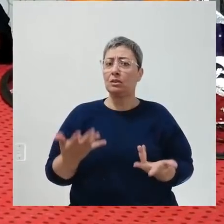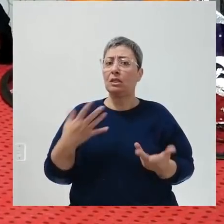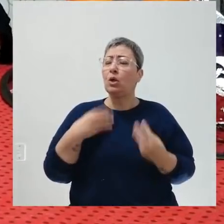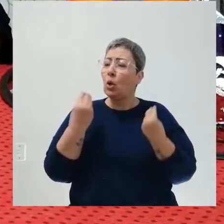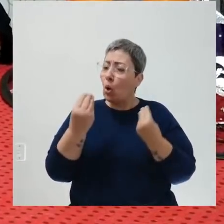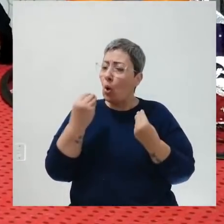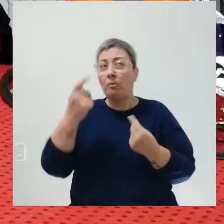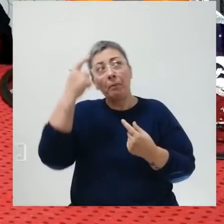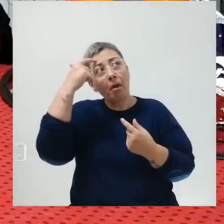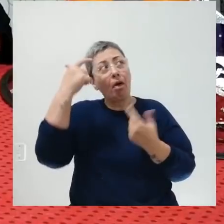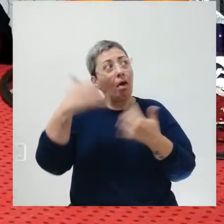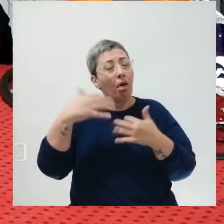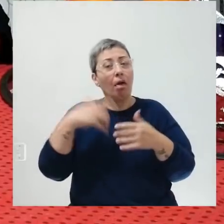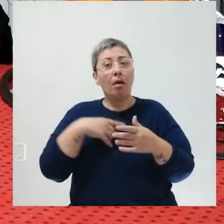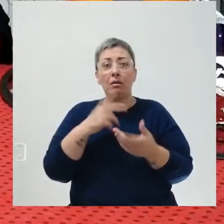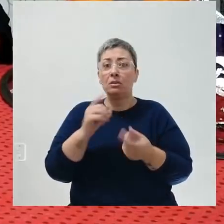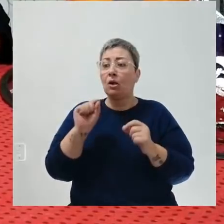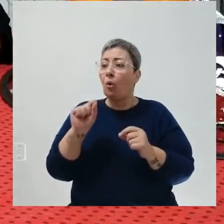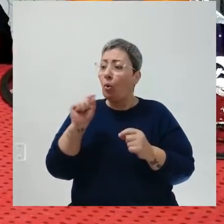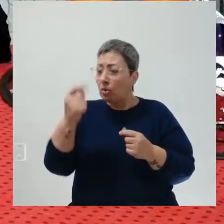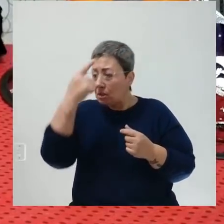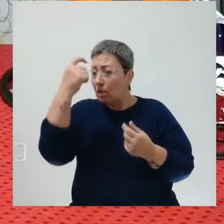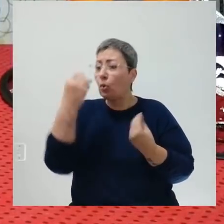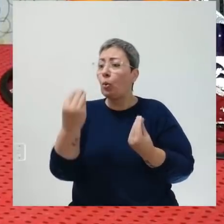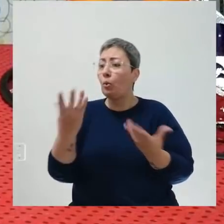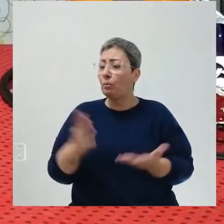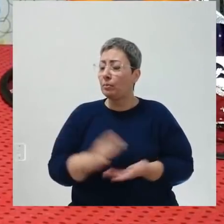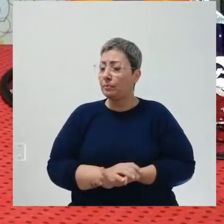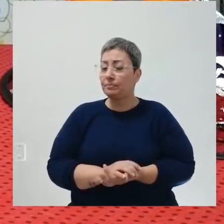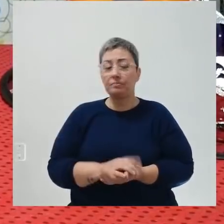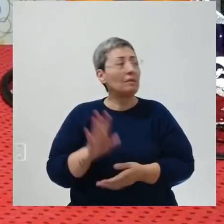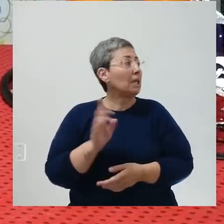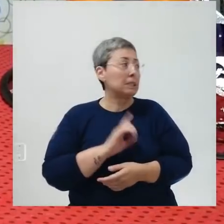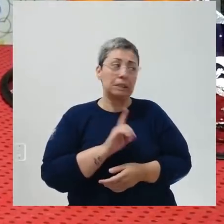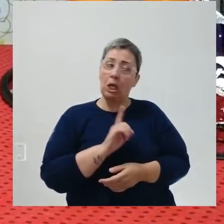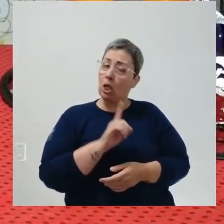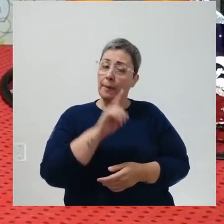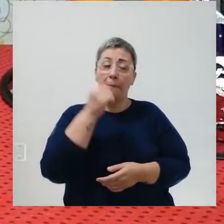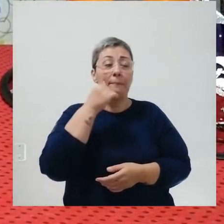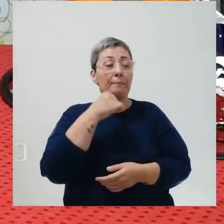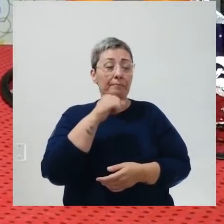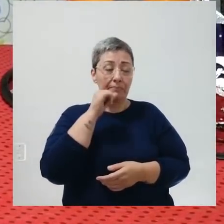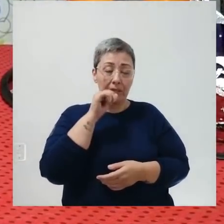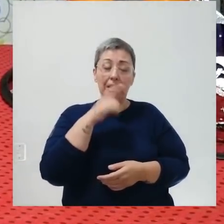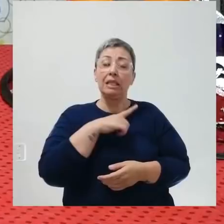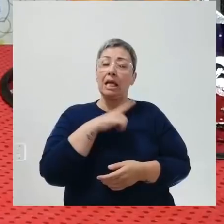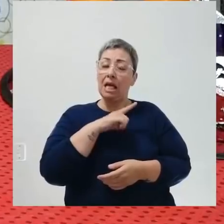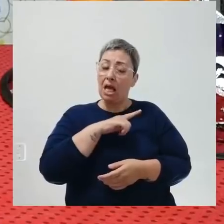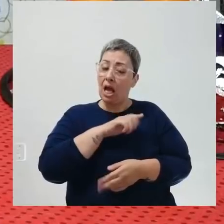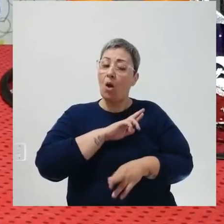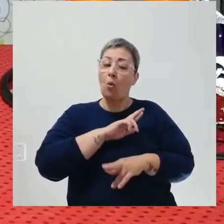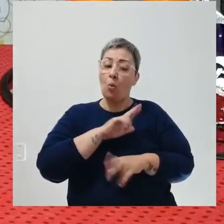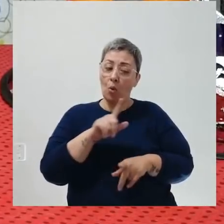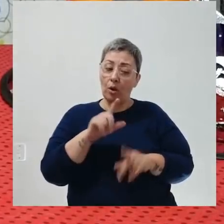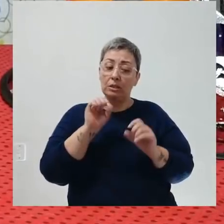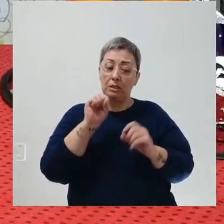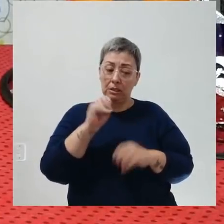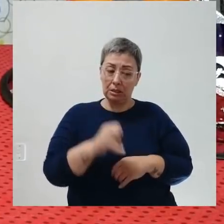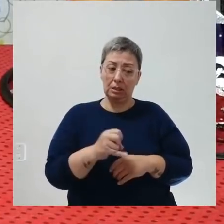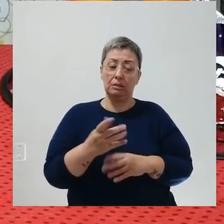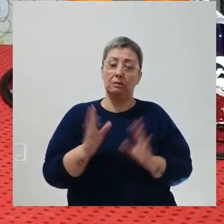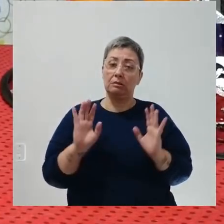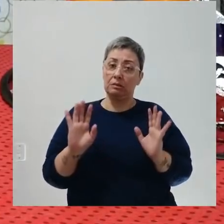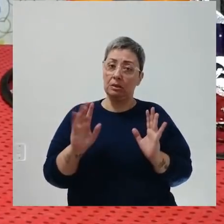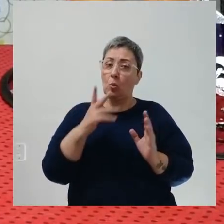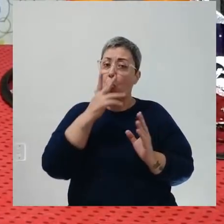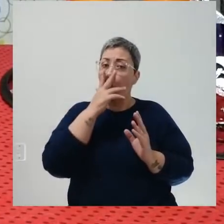Como você fica pensando nisso? Da onde você tira essas ideias? Não, mamãe, deve ter alguma coisa diferente.